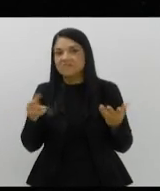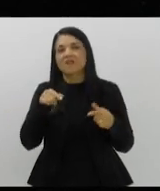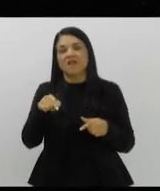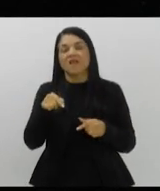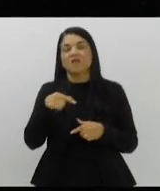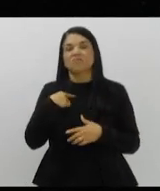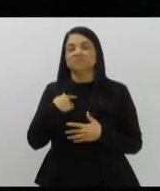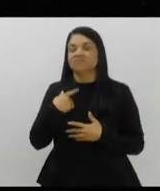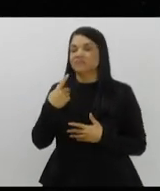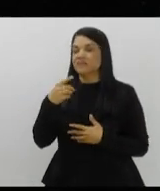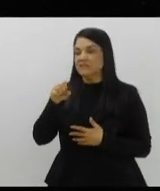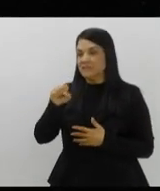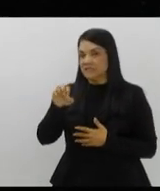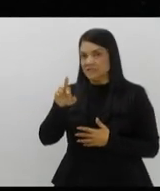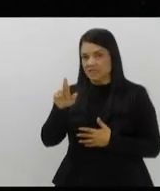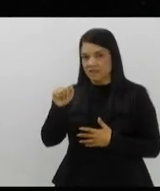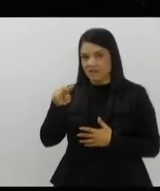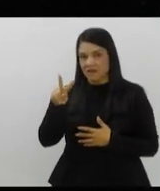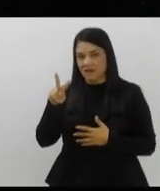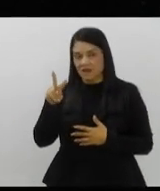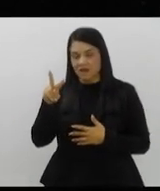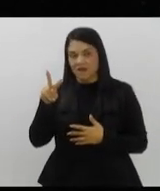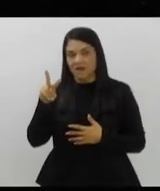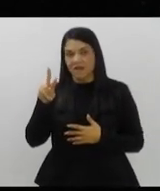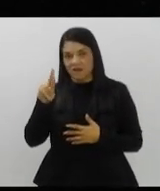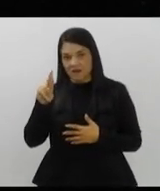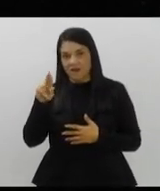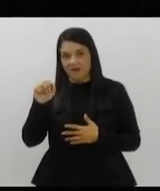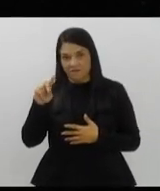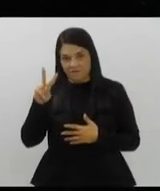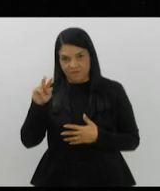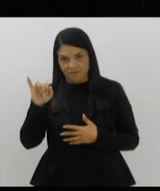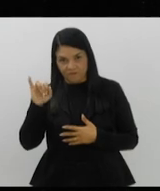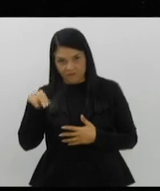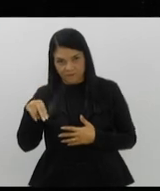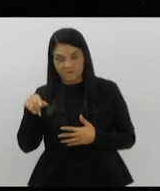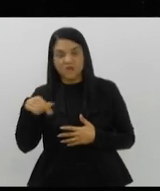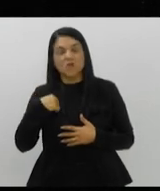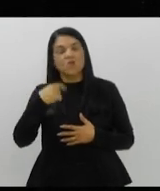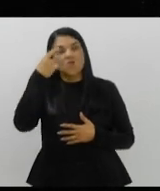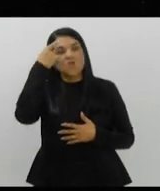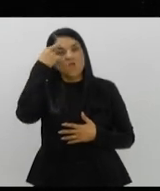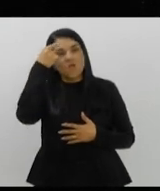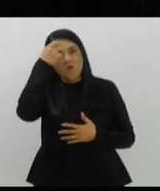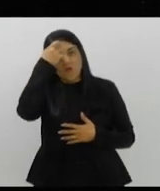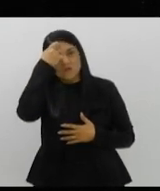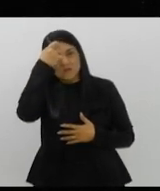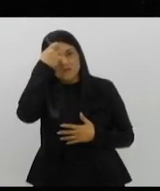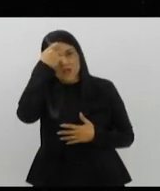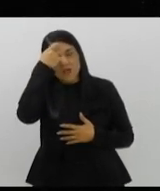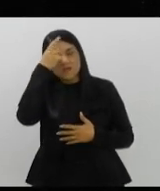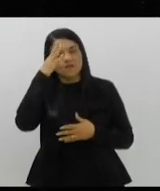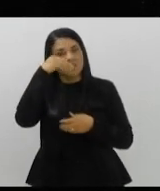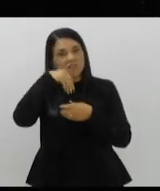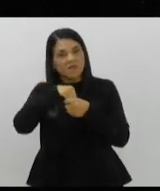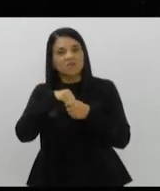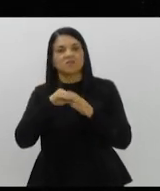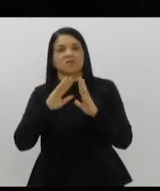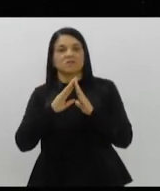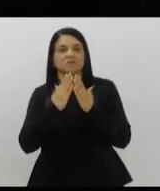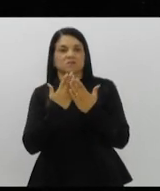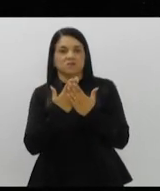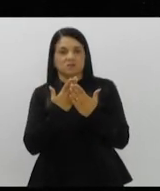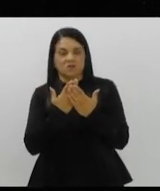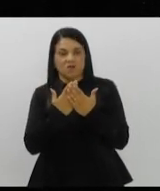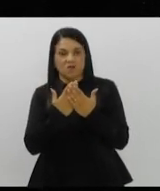muito e trabalho nessa mesma linha de você, criar consciência desde os bancos escolares. Nós temos uma lei antiga